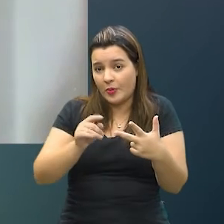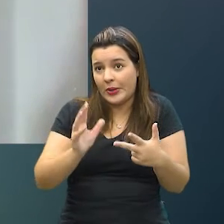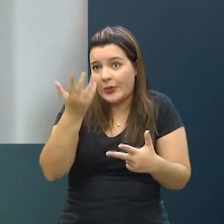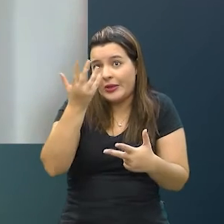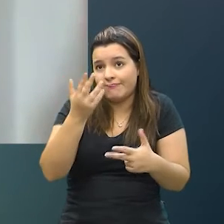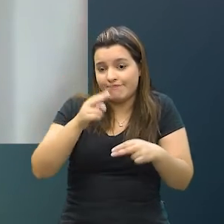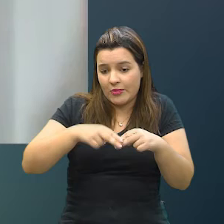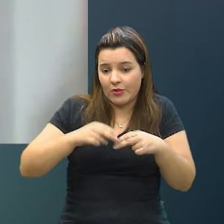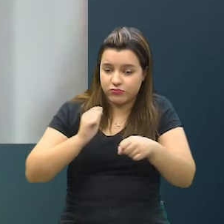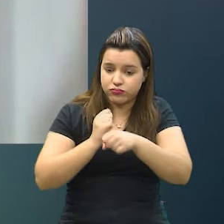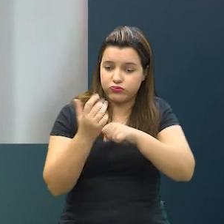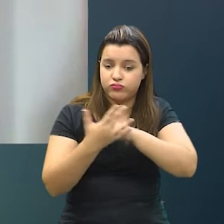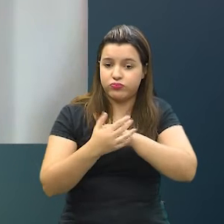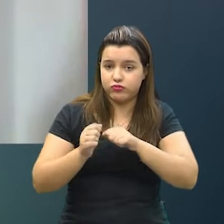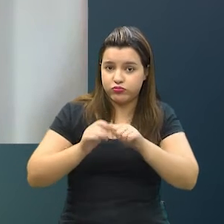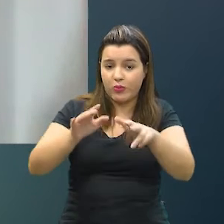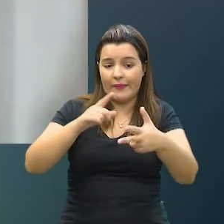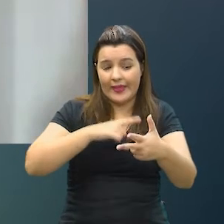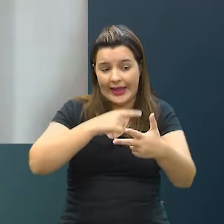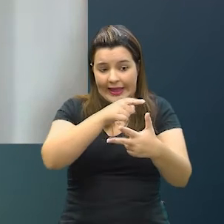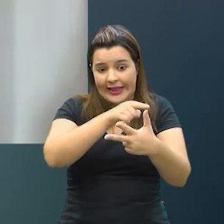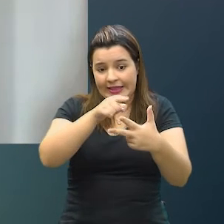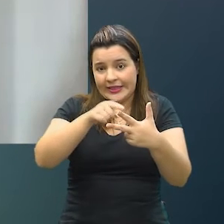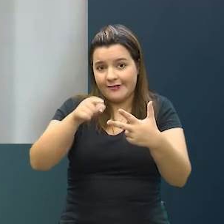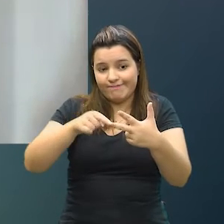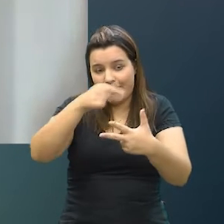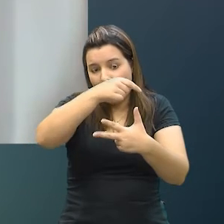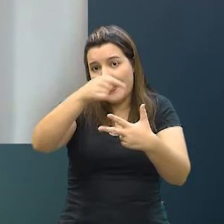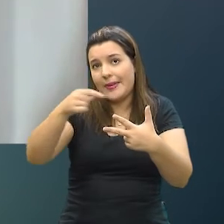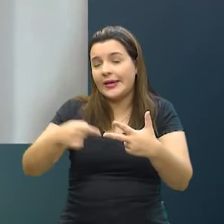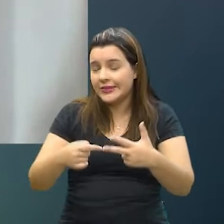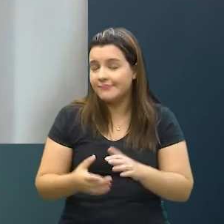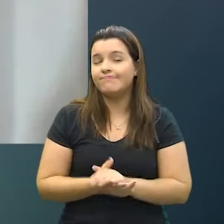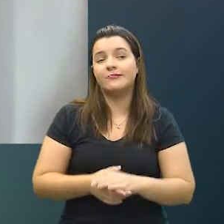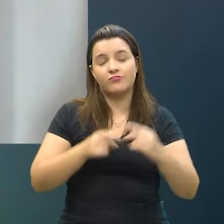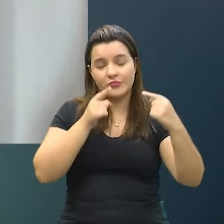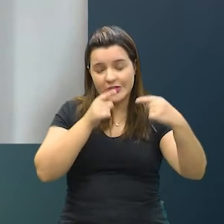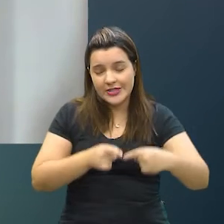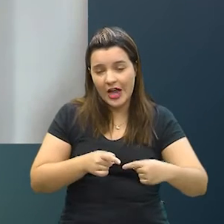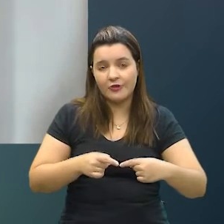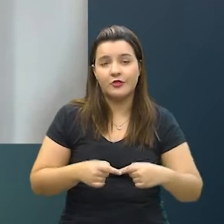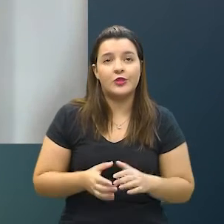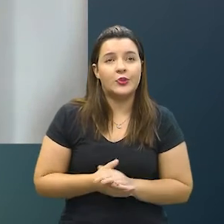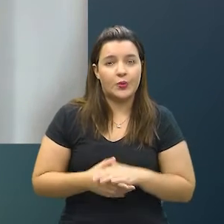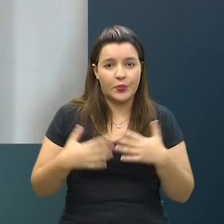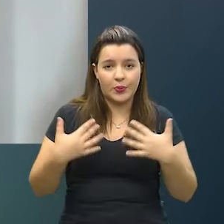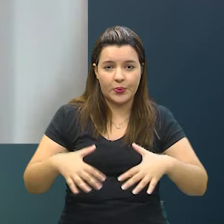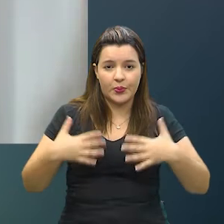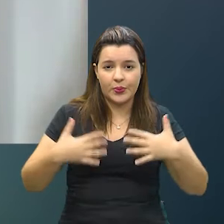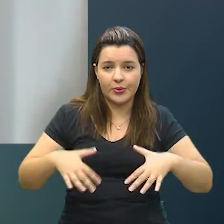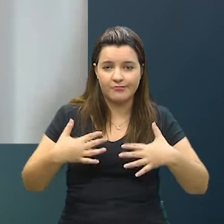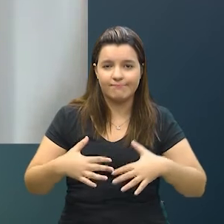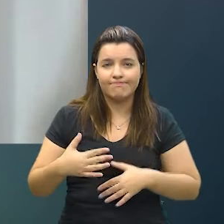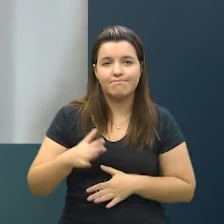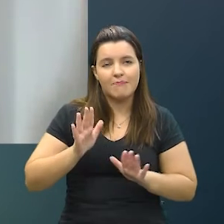né? Então, realmente, assim, foi um desafio muito grande, mas a gente teve que encarar isso, sabe,